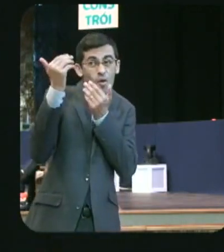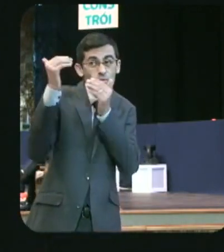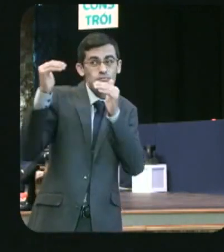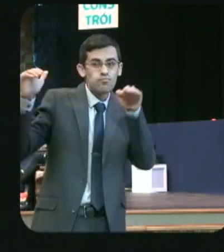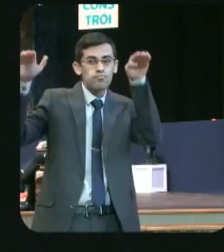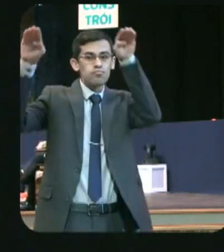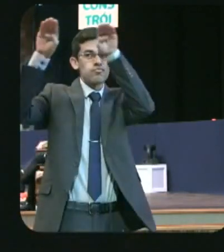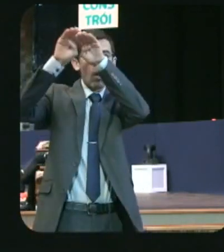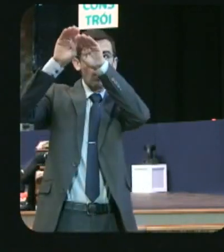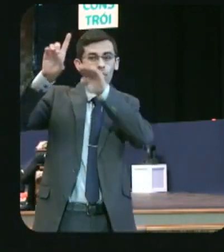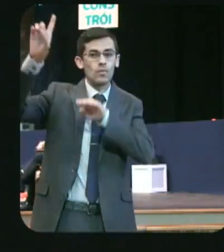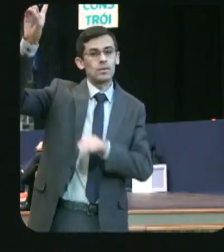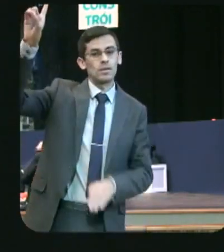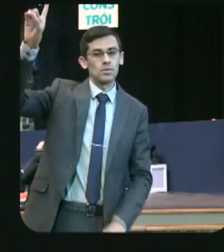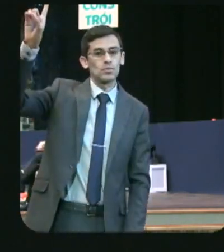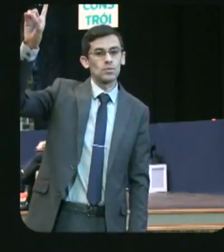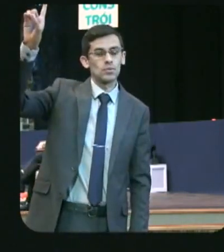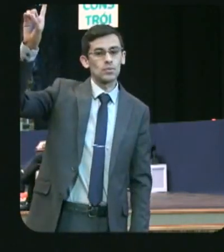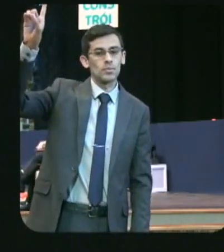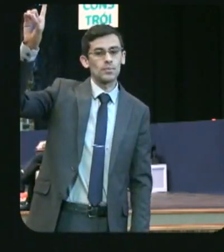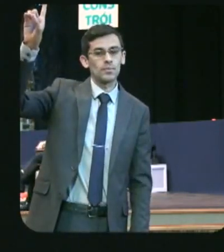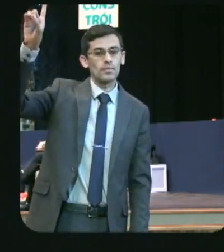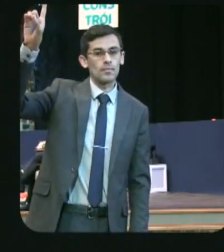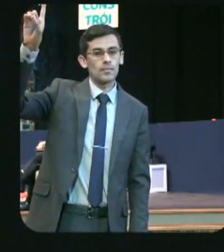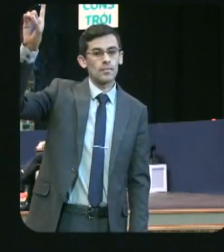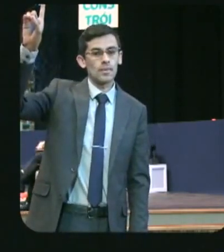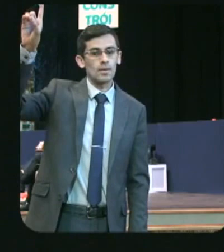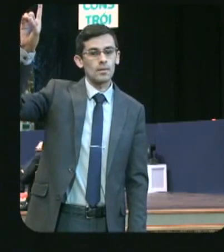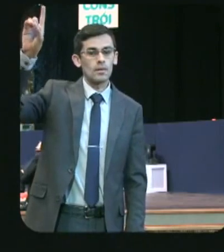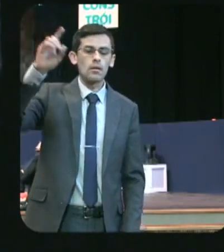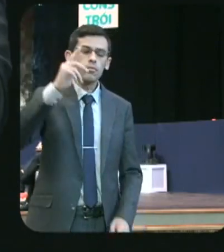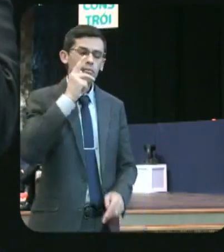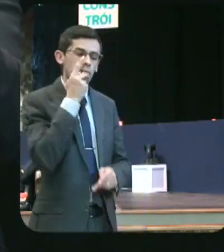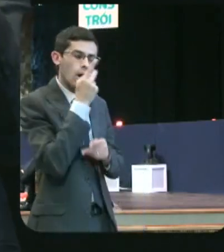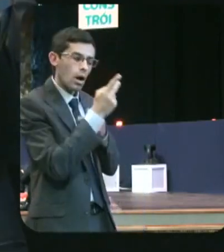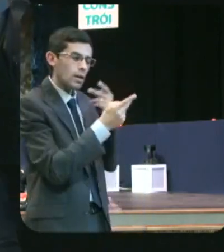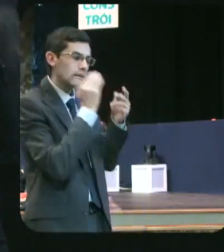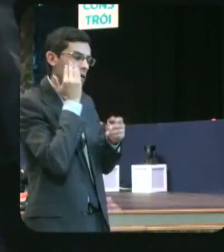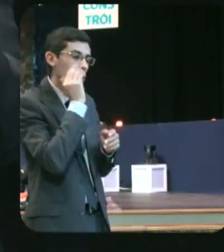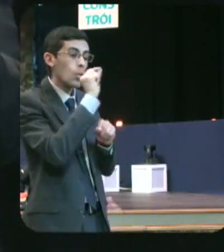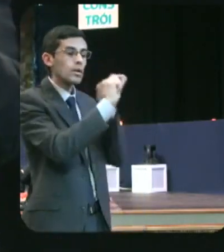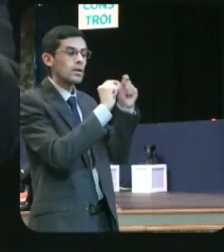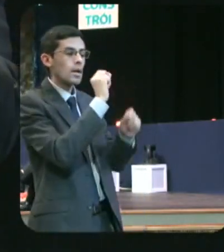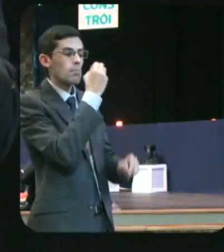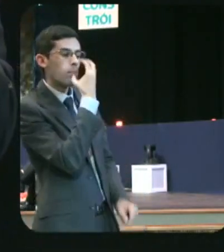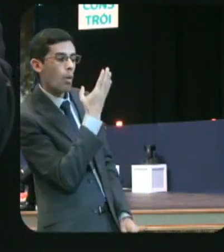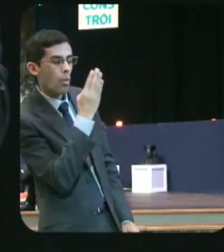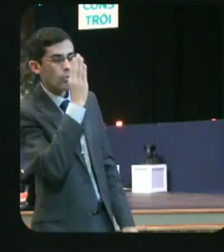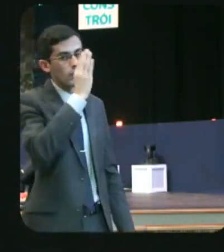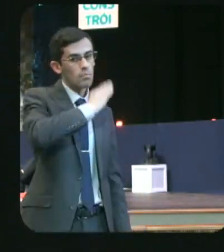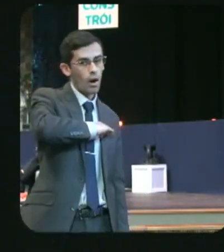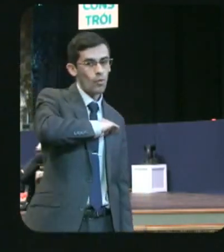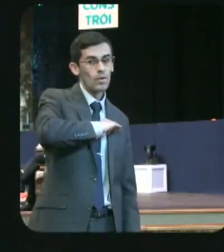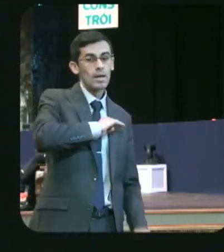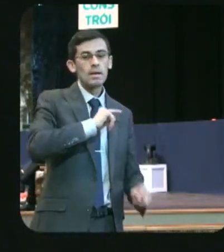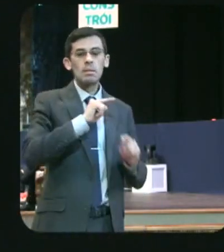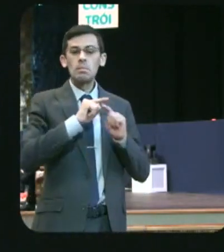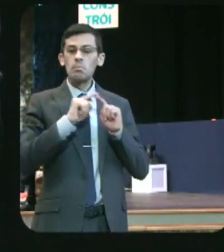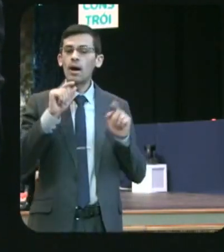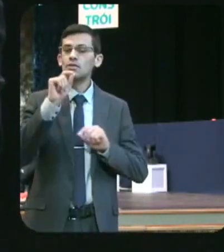como Deus, e vai discernir o bem e o mal. E